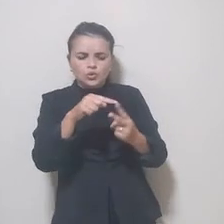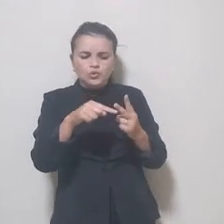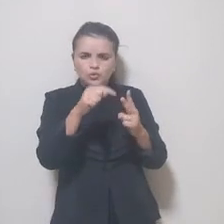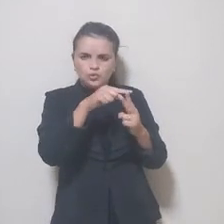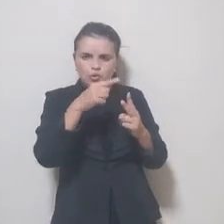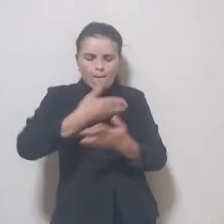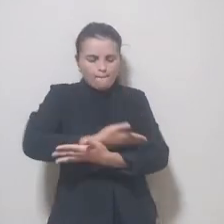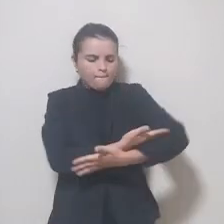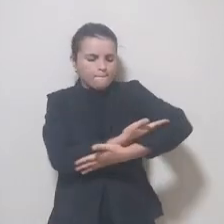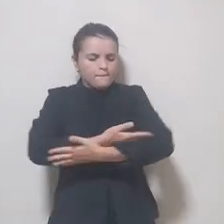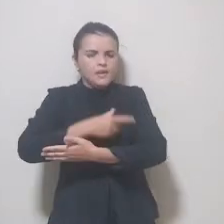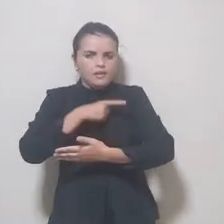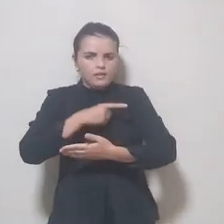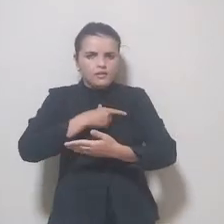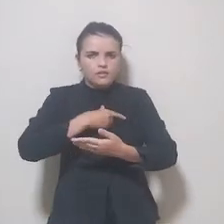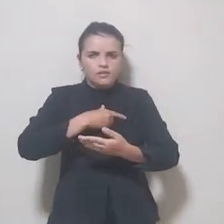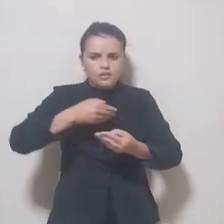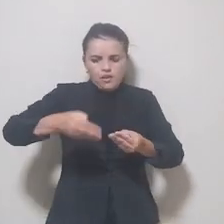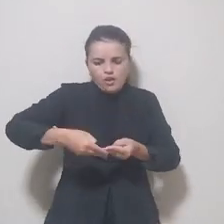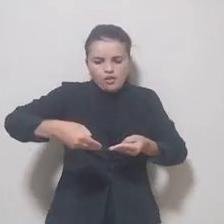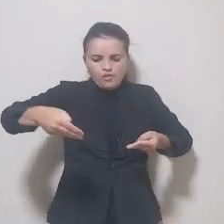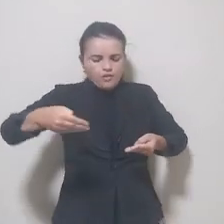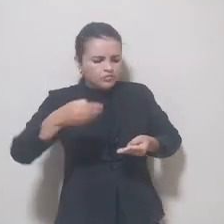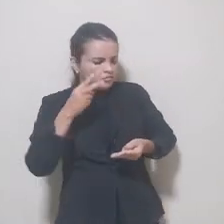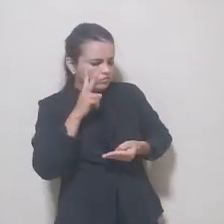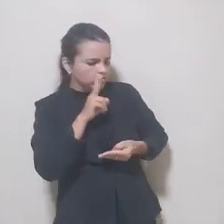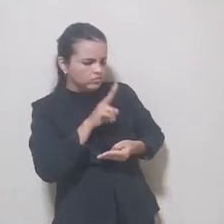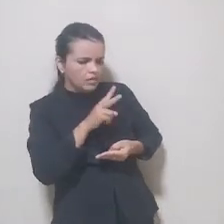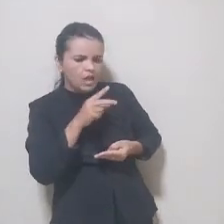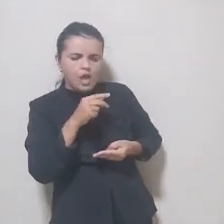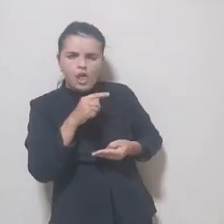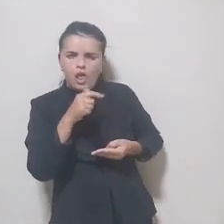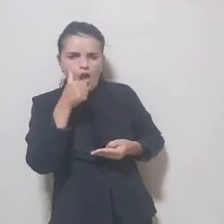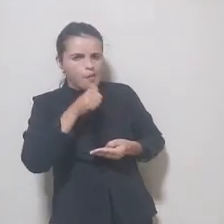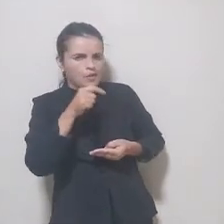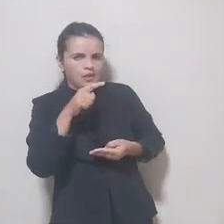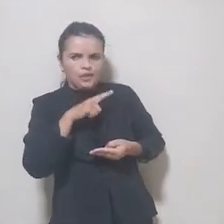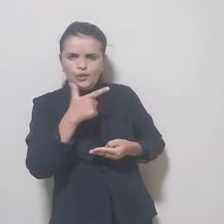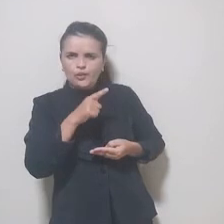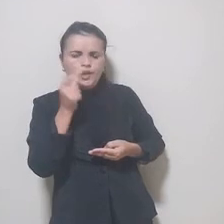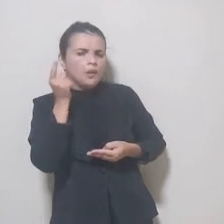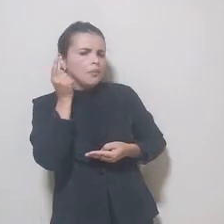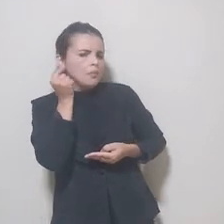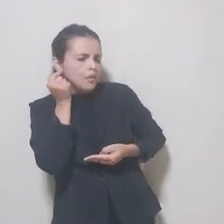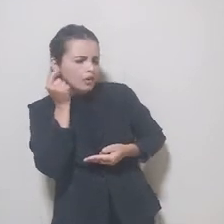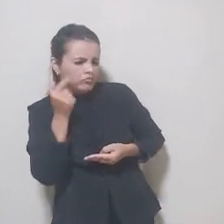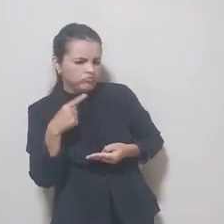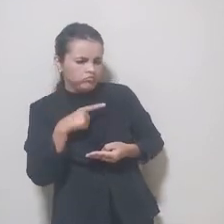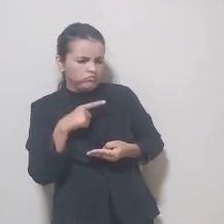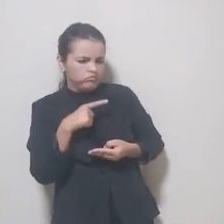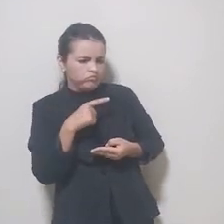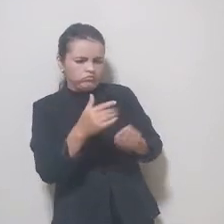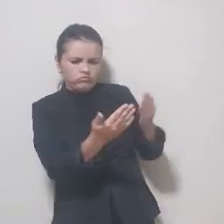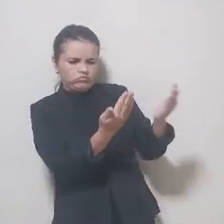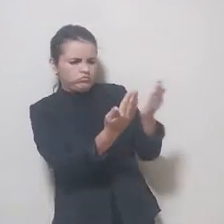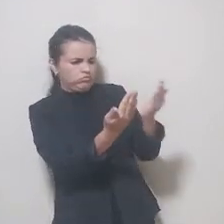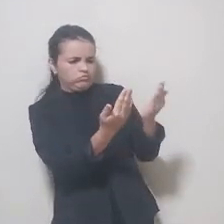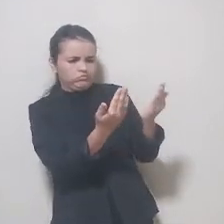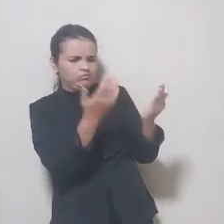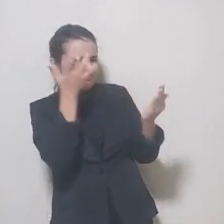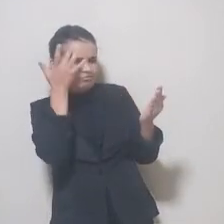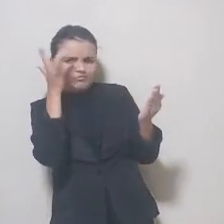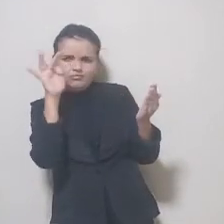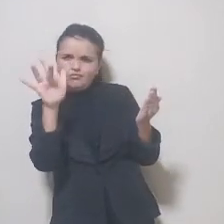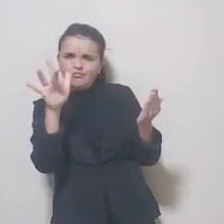eles não, a menina ou o menino não tenha brinco. Então, você coloca um do lado do outro, você não sabe quem é menino e menina. Então, aí a gente tem essas características